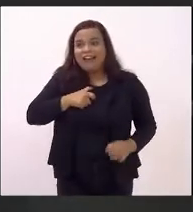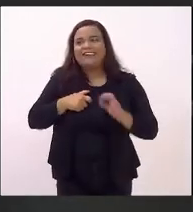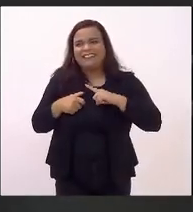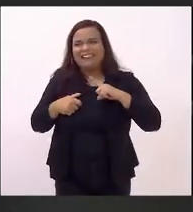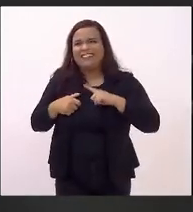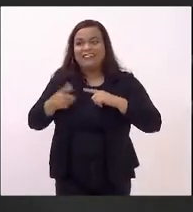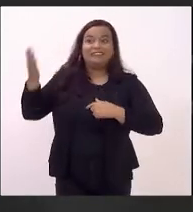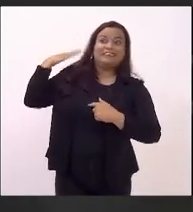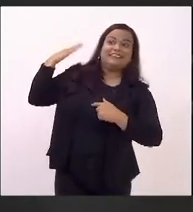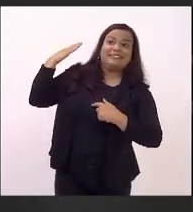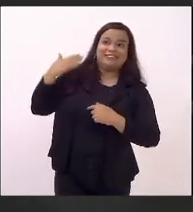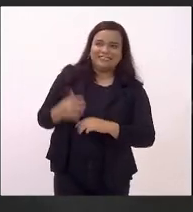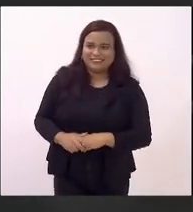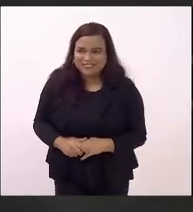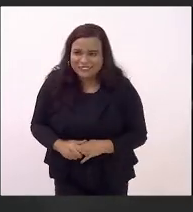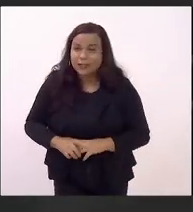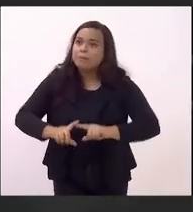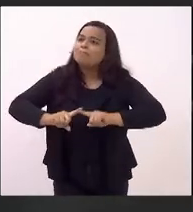verdade,